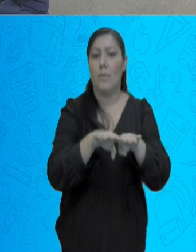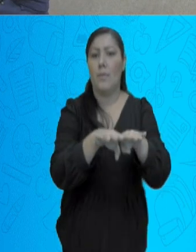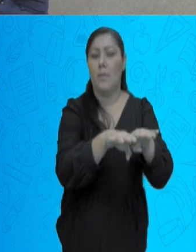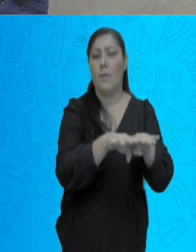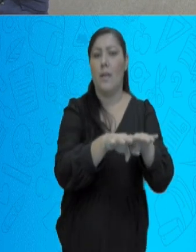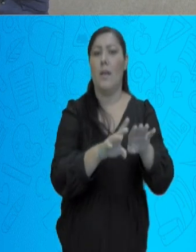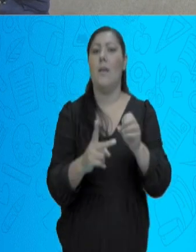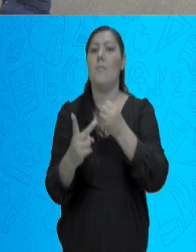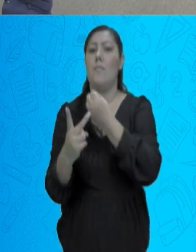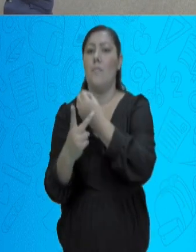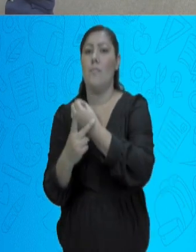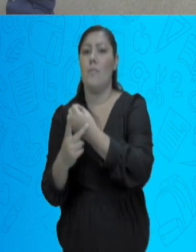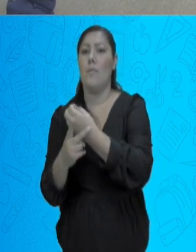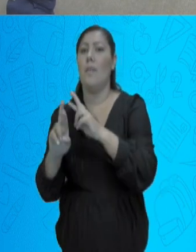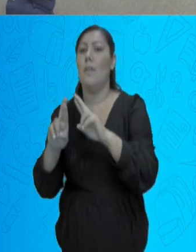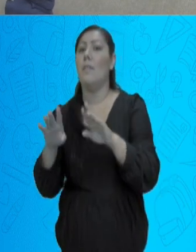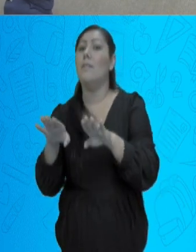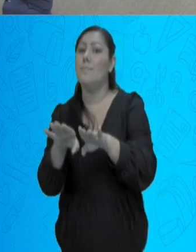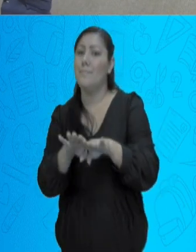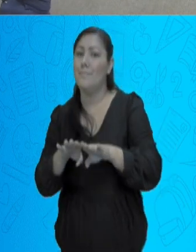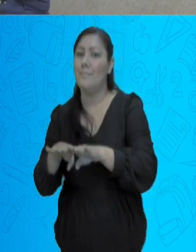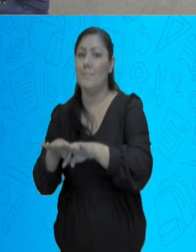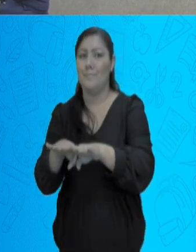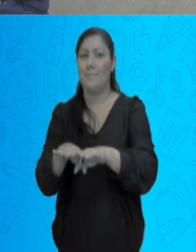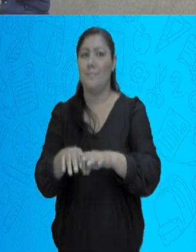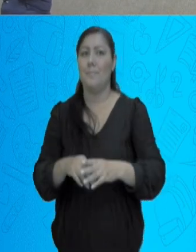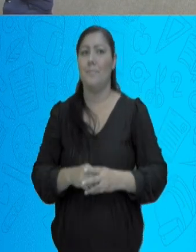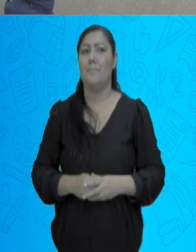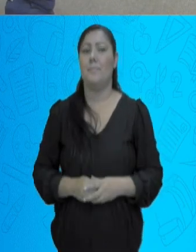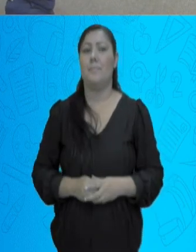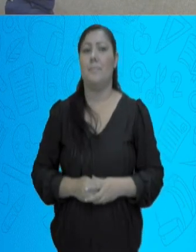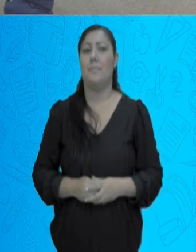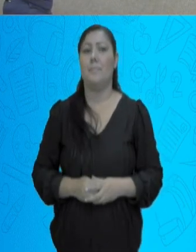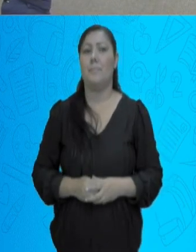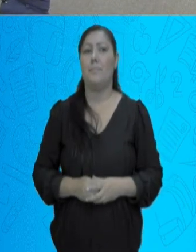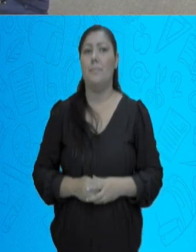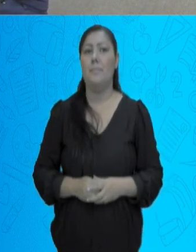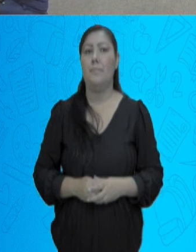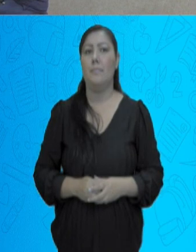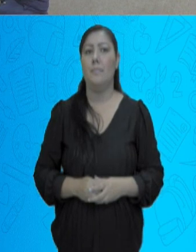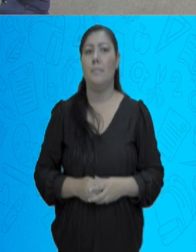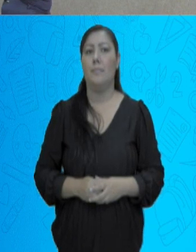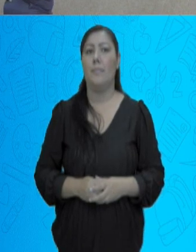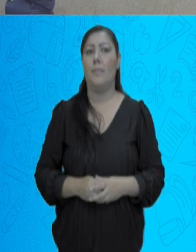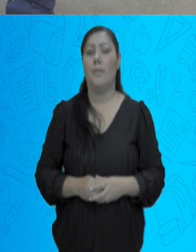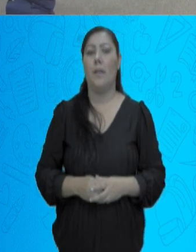regular, nós entendemos que ele sempre vai utilizar, né, o mesmo